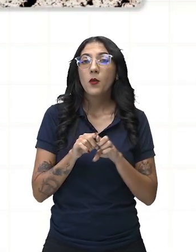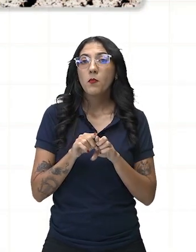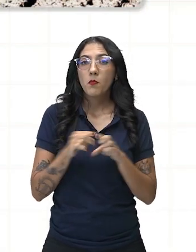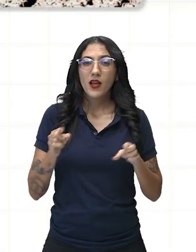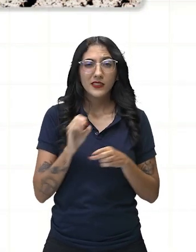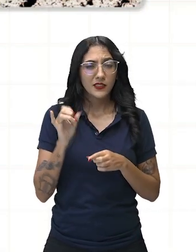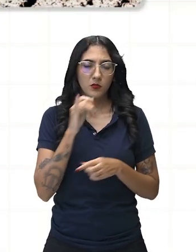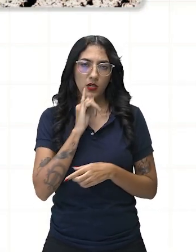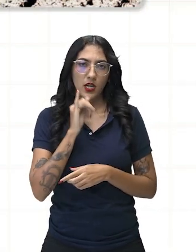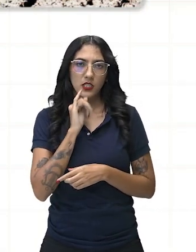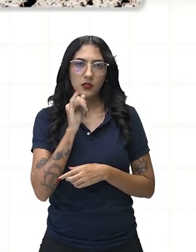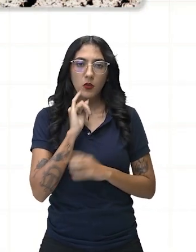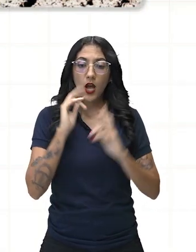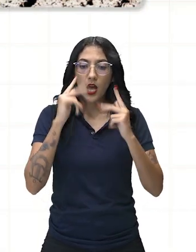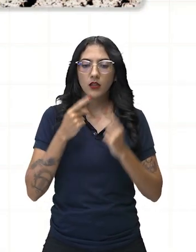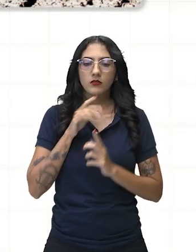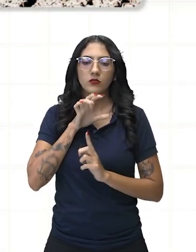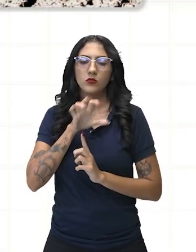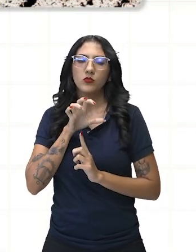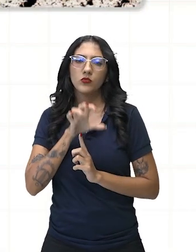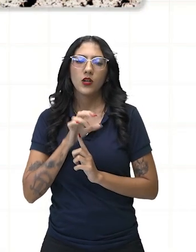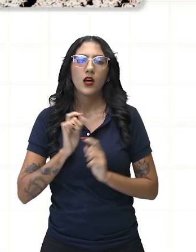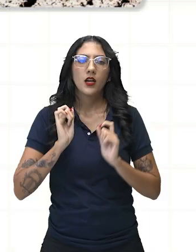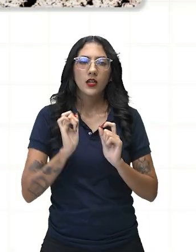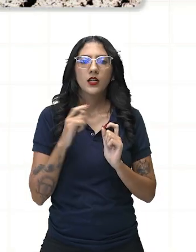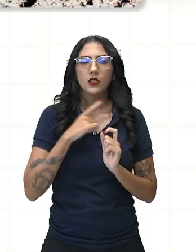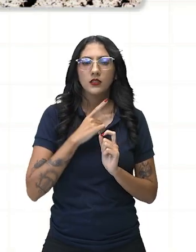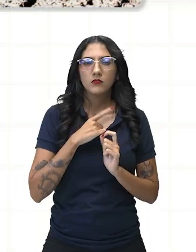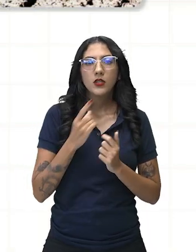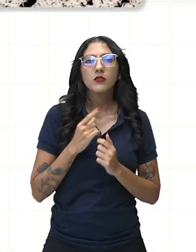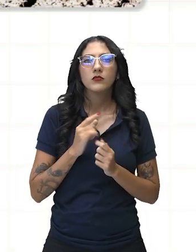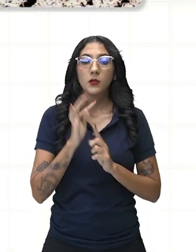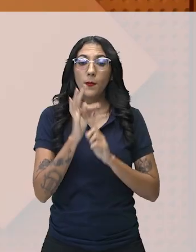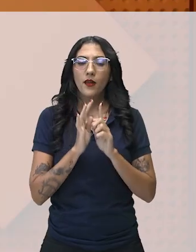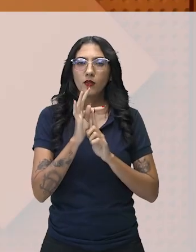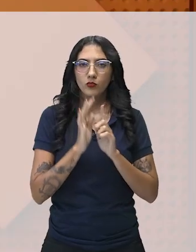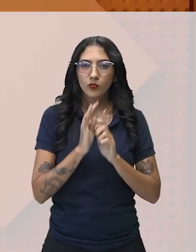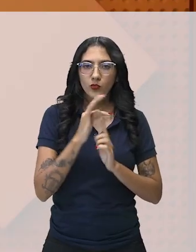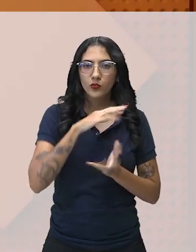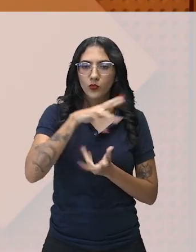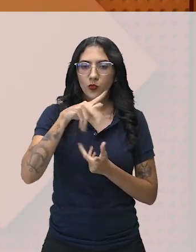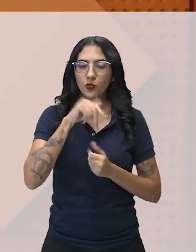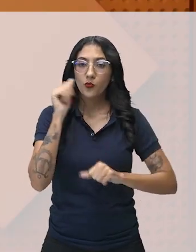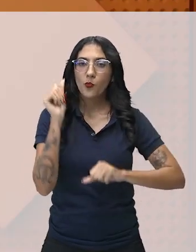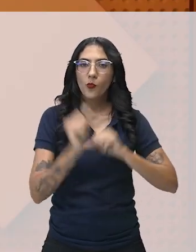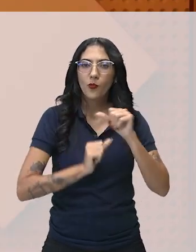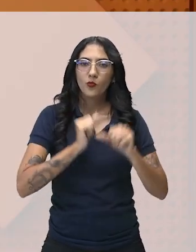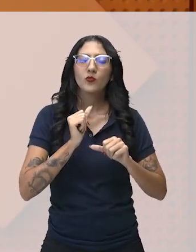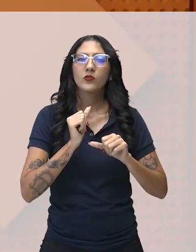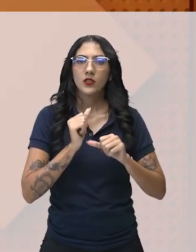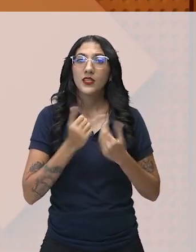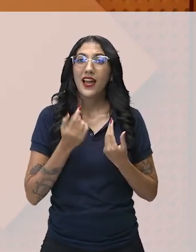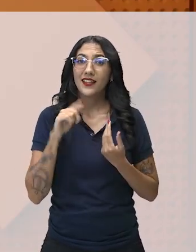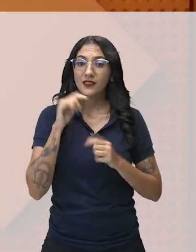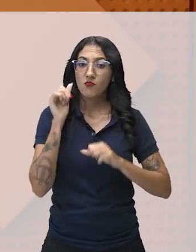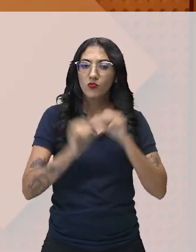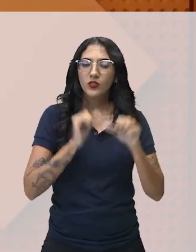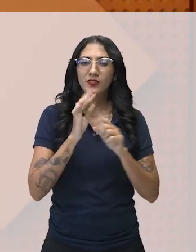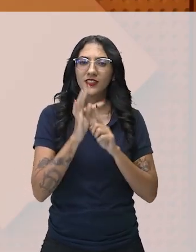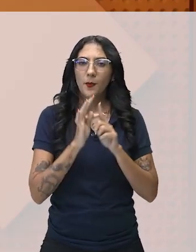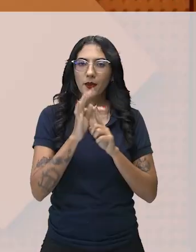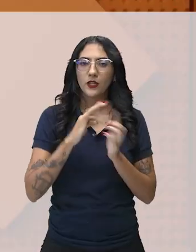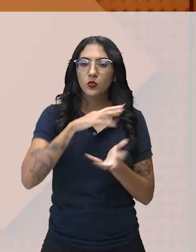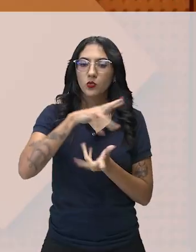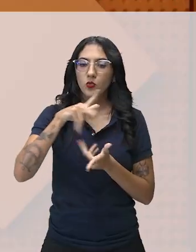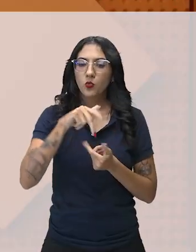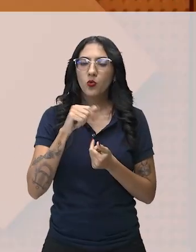efeito estufa, a gente tem ali o aquecimento global, e o aquecimento global, sim, é um problema, porque ele vai